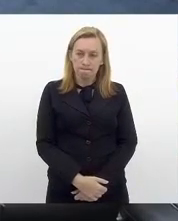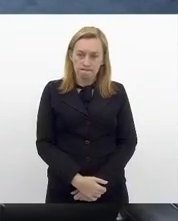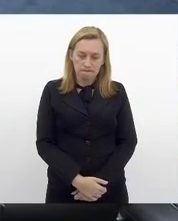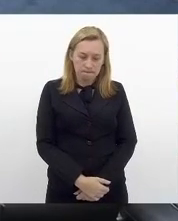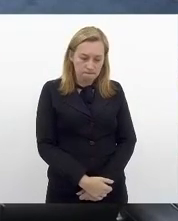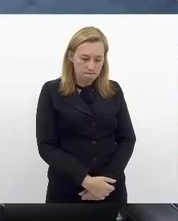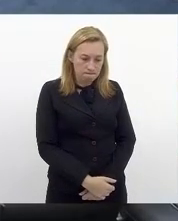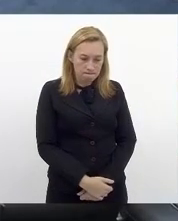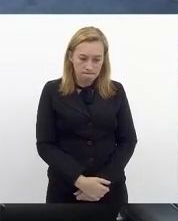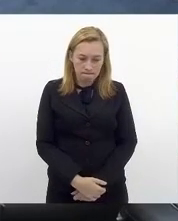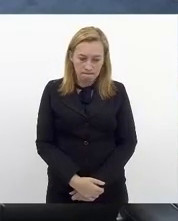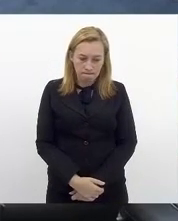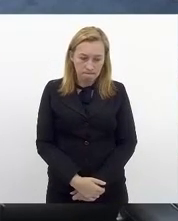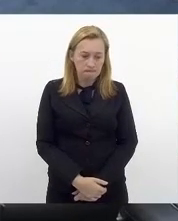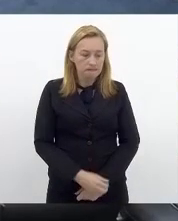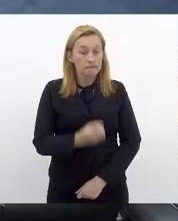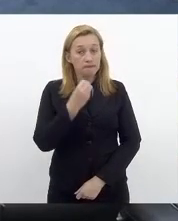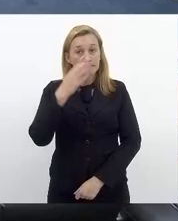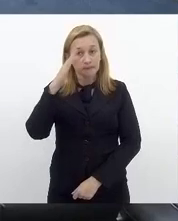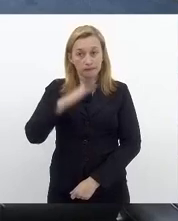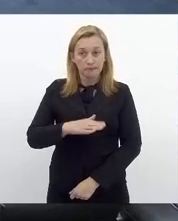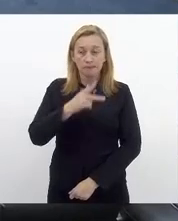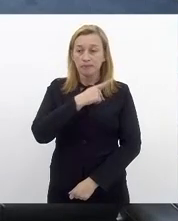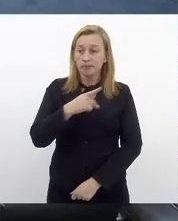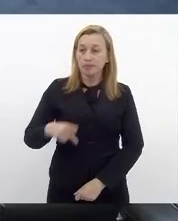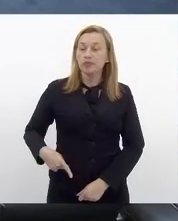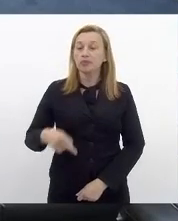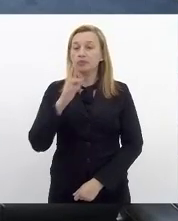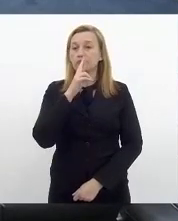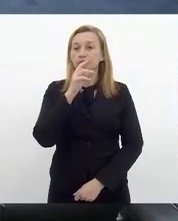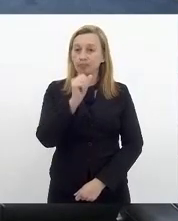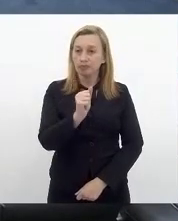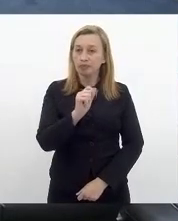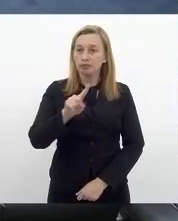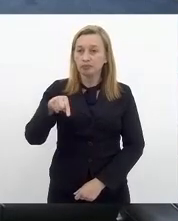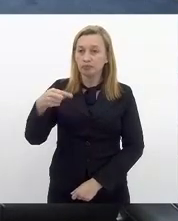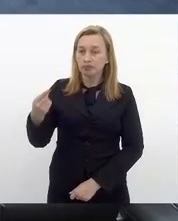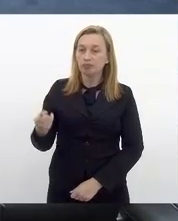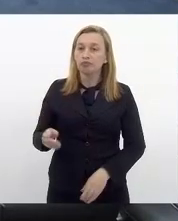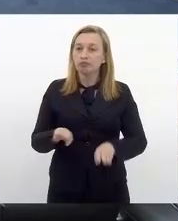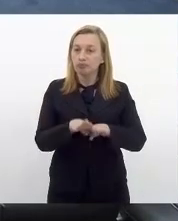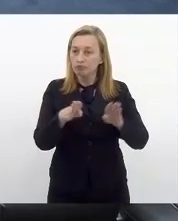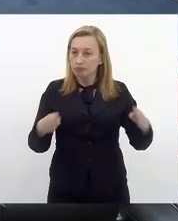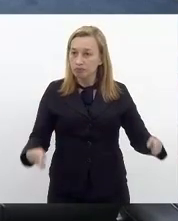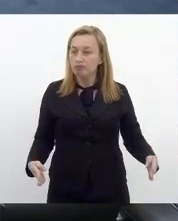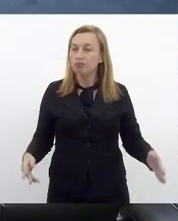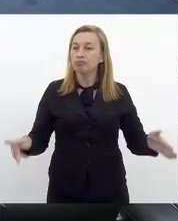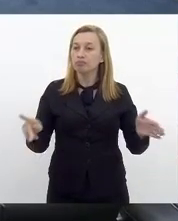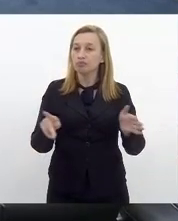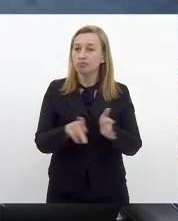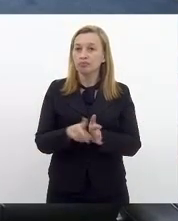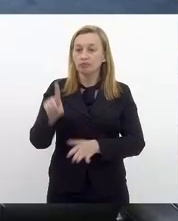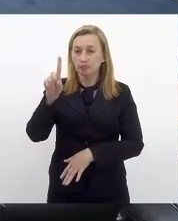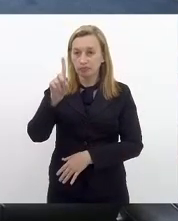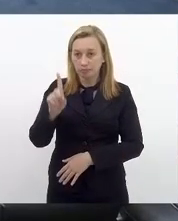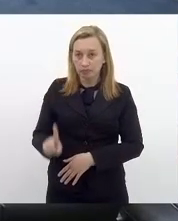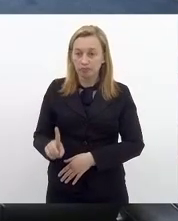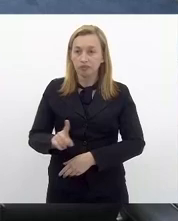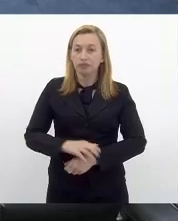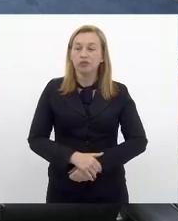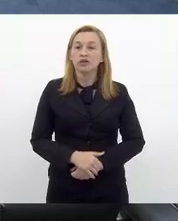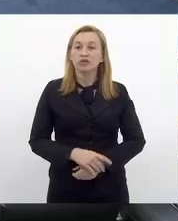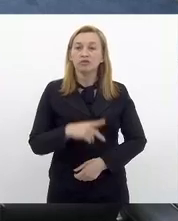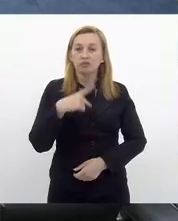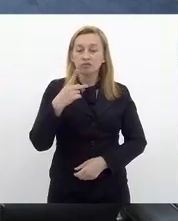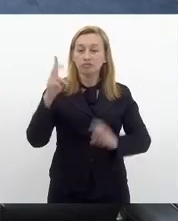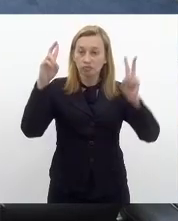oh Alô boa tarde Presidente Rodrigo Amorim demais membros da mesa é responder sobre a questão do